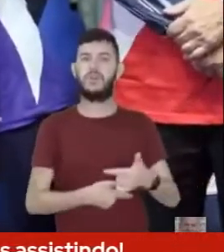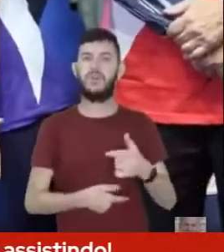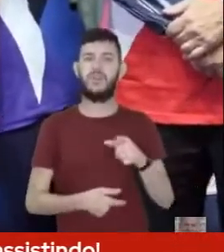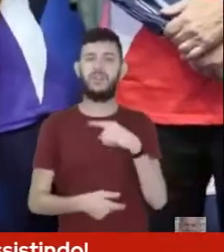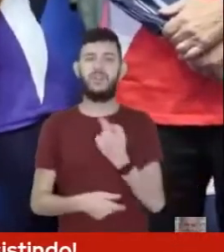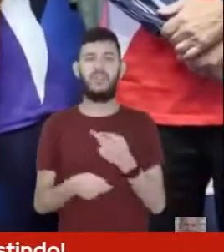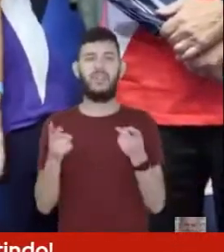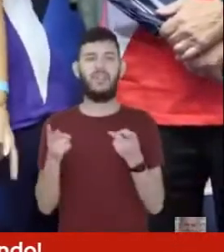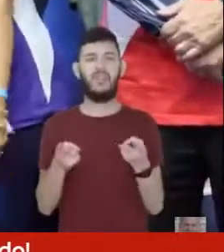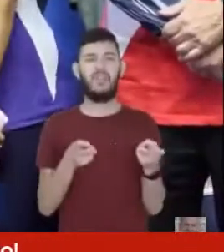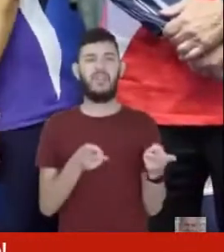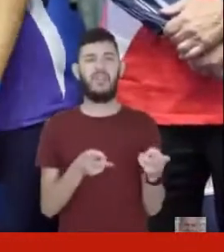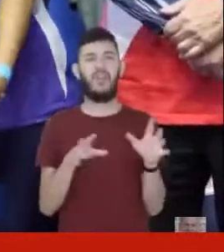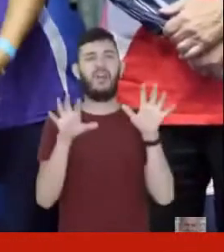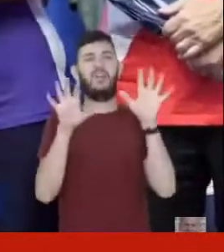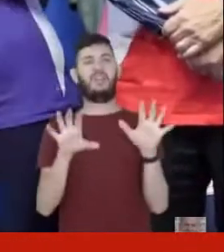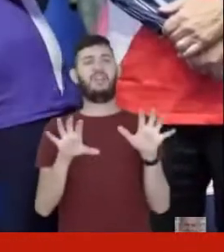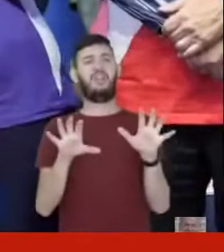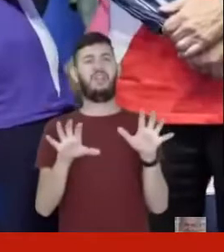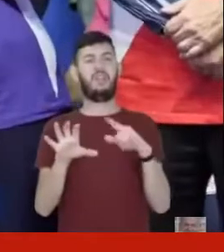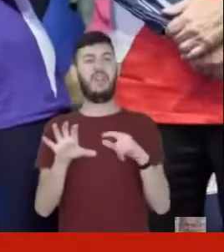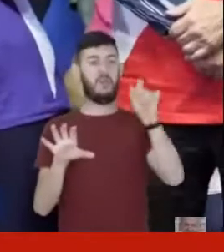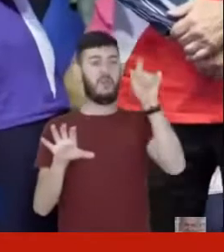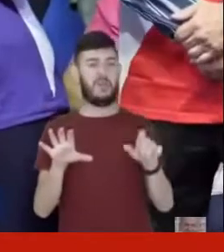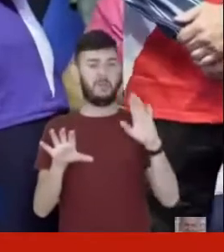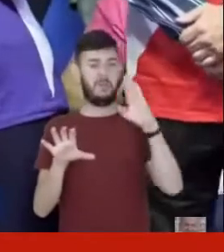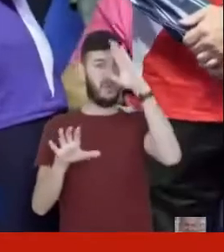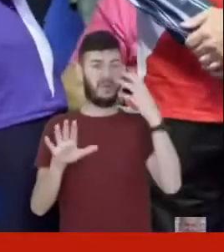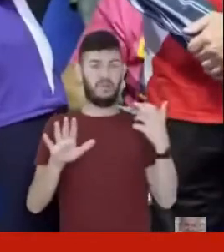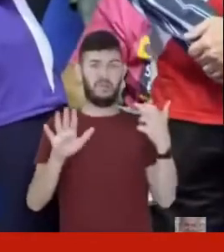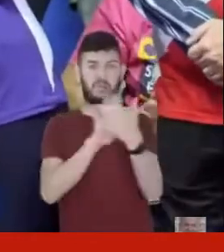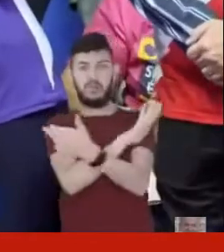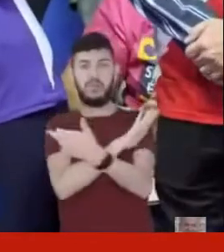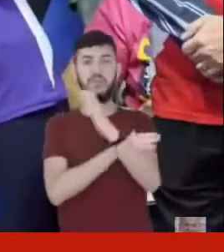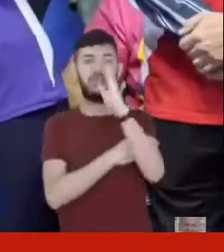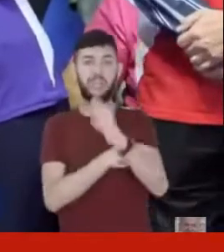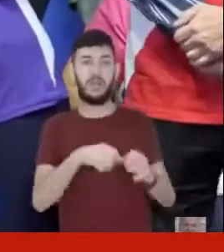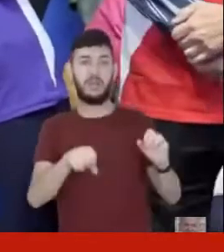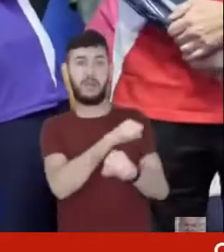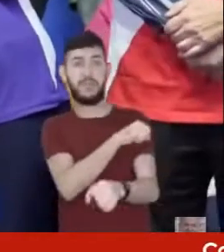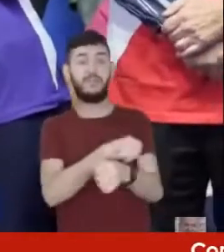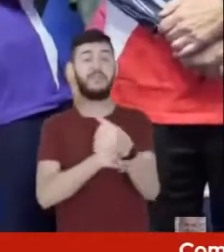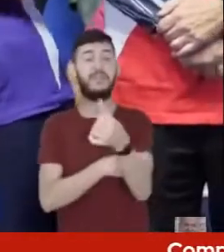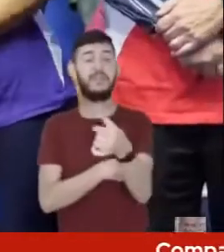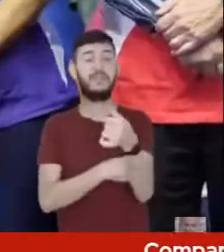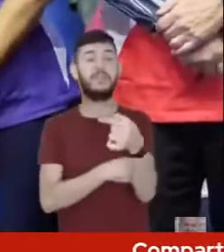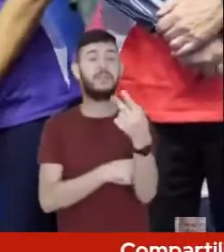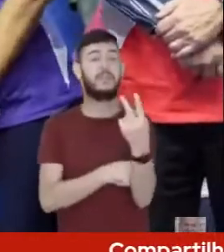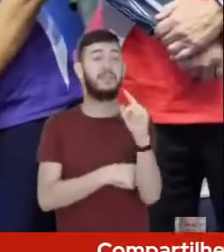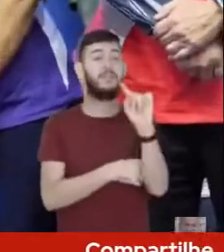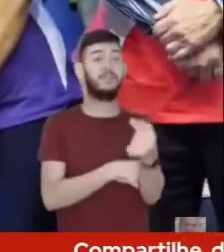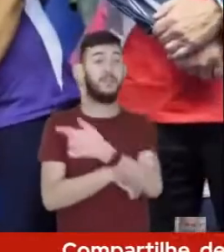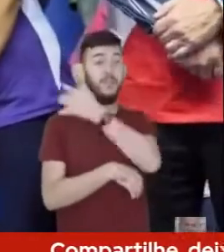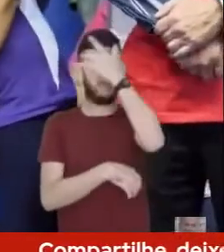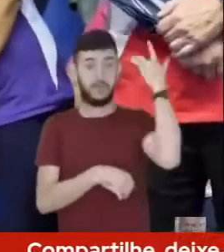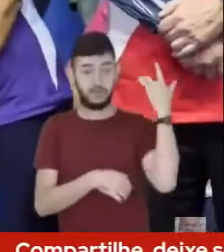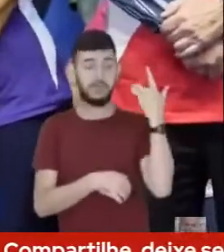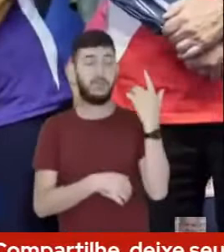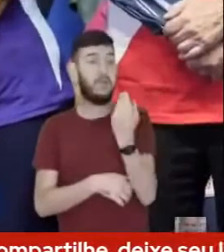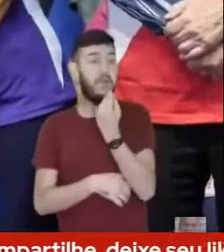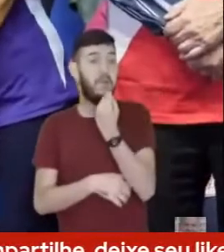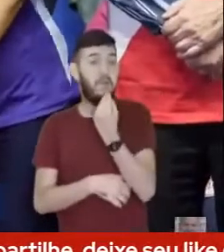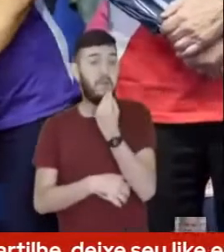de um genocida que já tirou a vida de 662 mil pessoas, sendo que ele poderia tratar a saúde